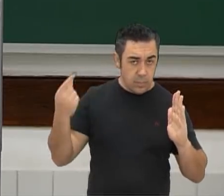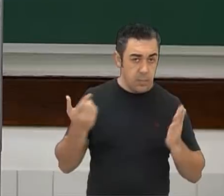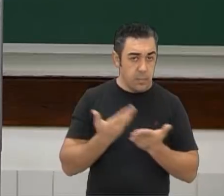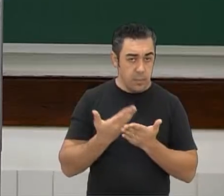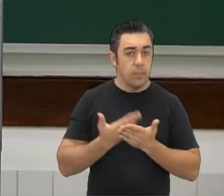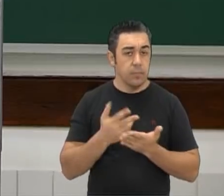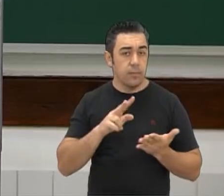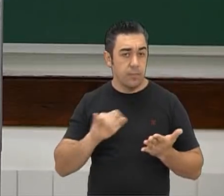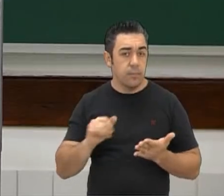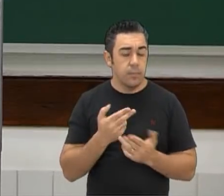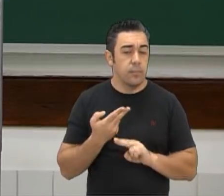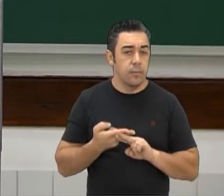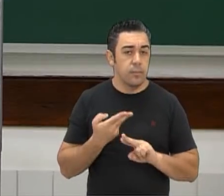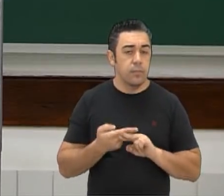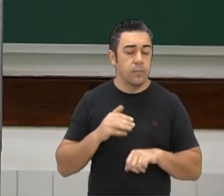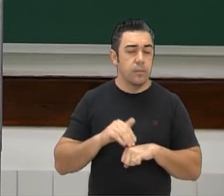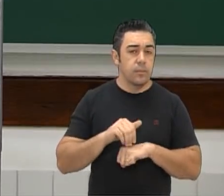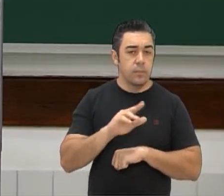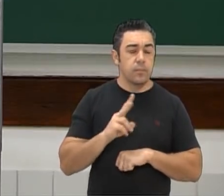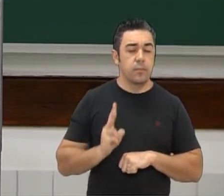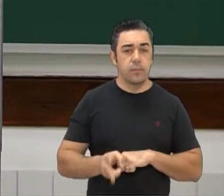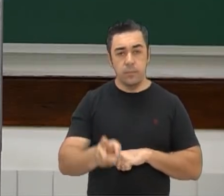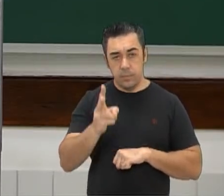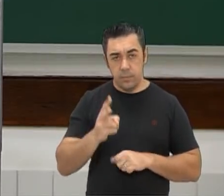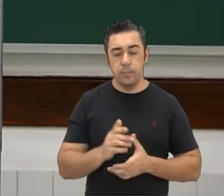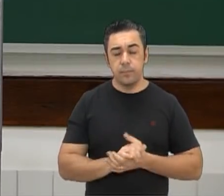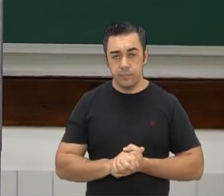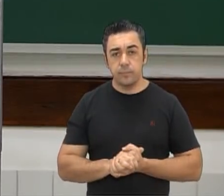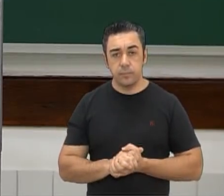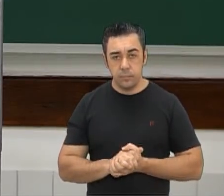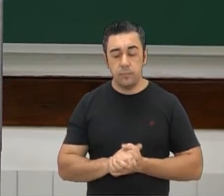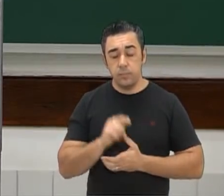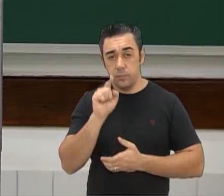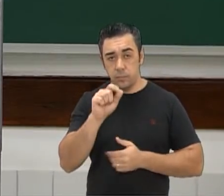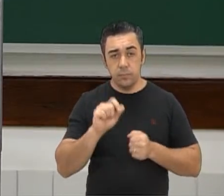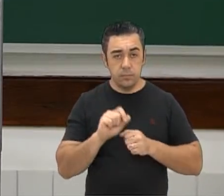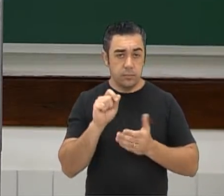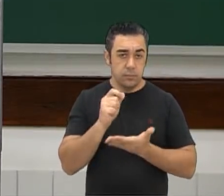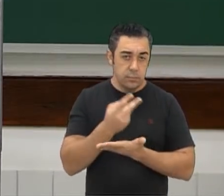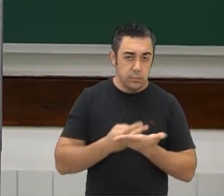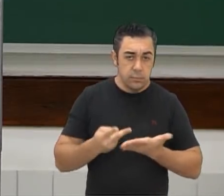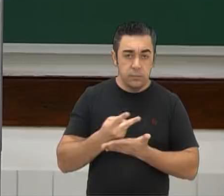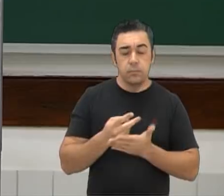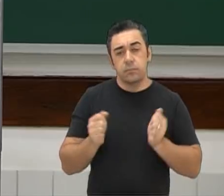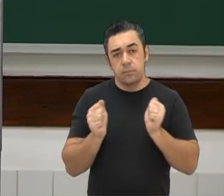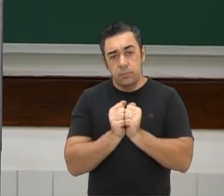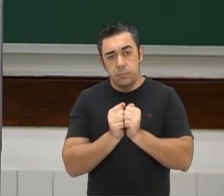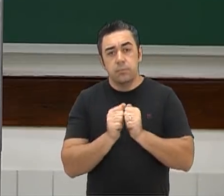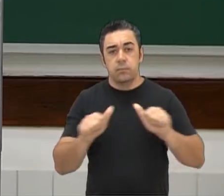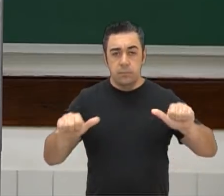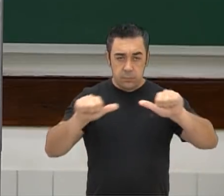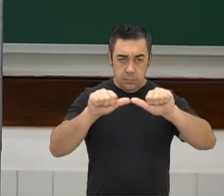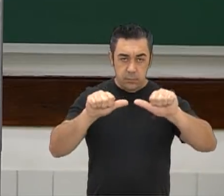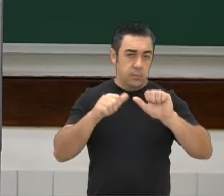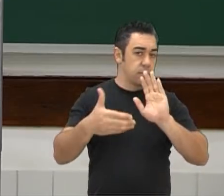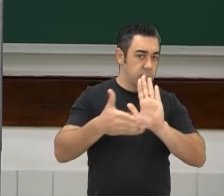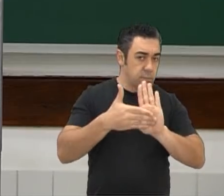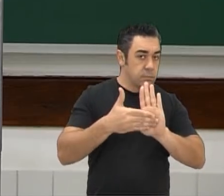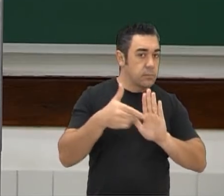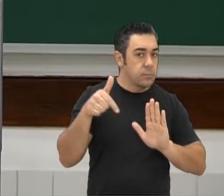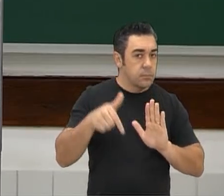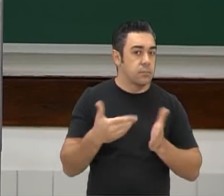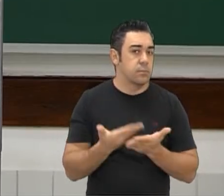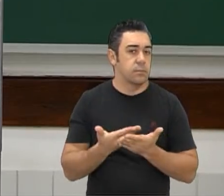gente vai utilizar dessas ferramentas aí para poder fazer os desenhos com simetria, que é o proposto aí nas